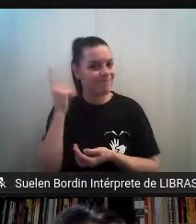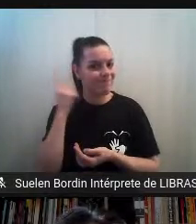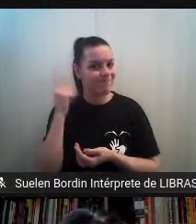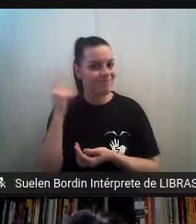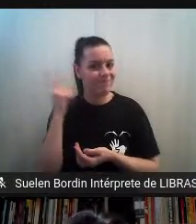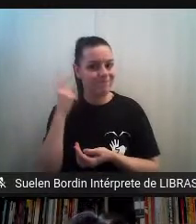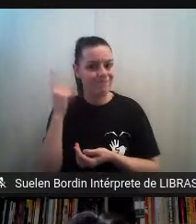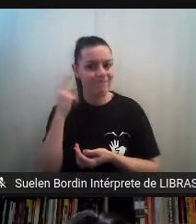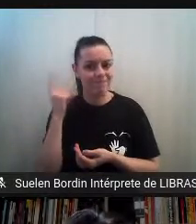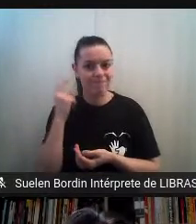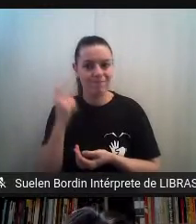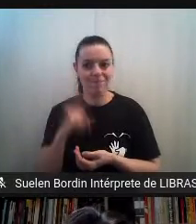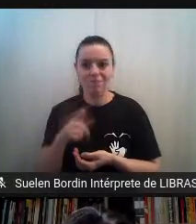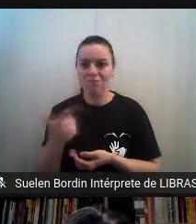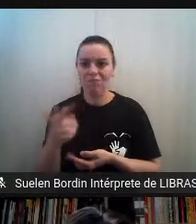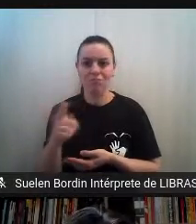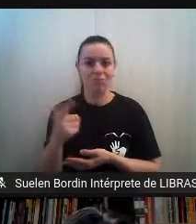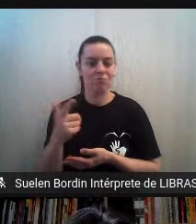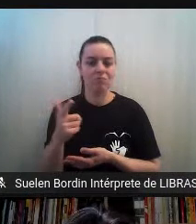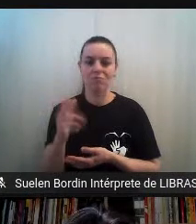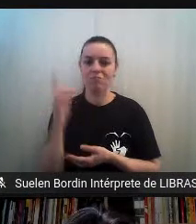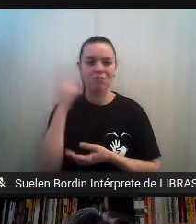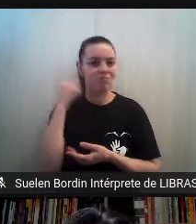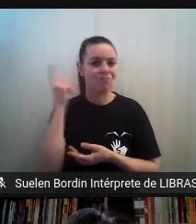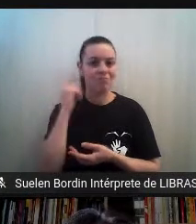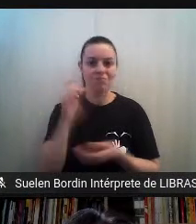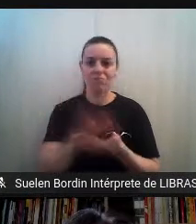a UBMEP, a UNIP,